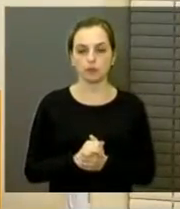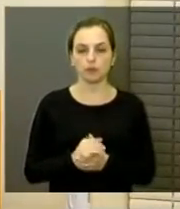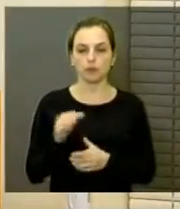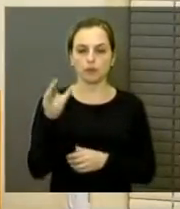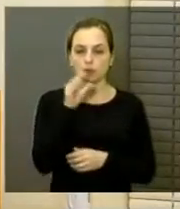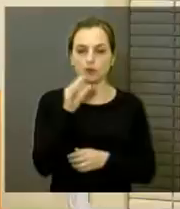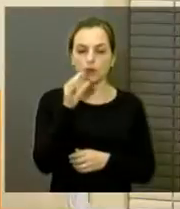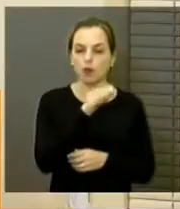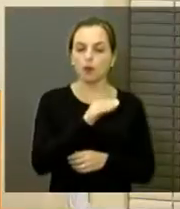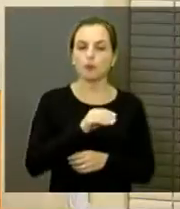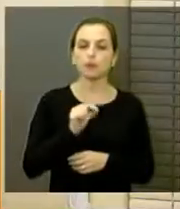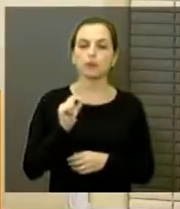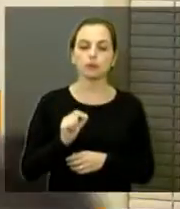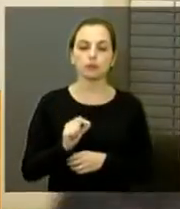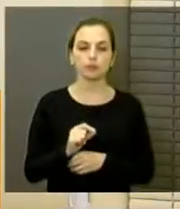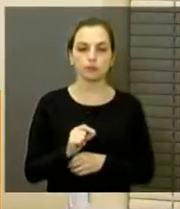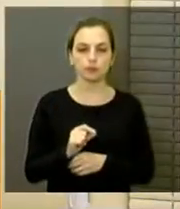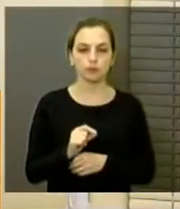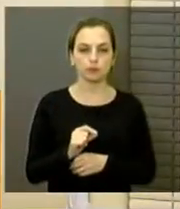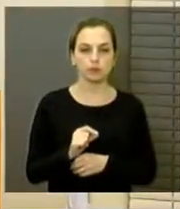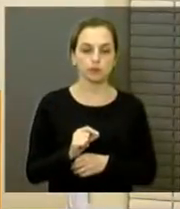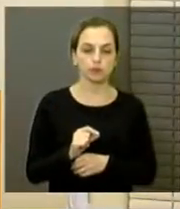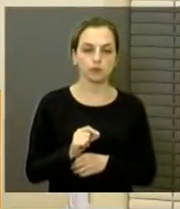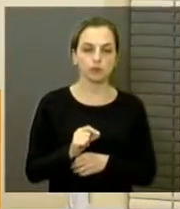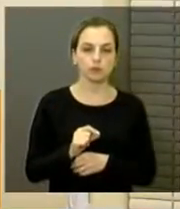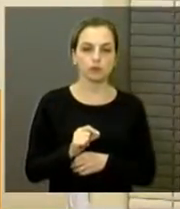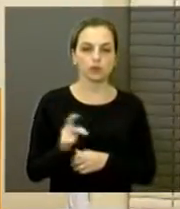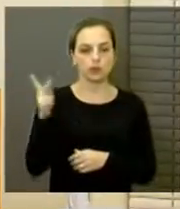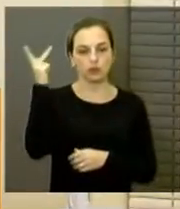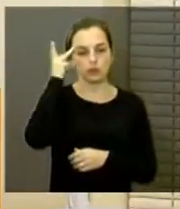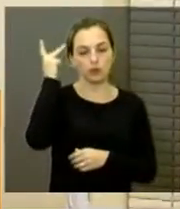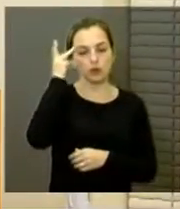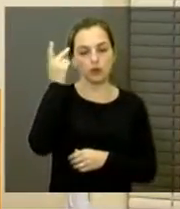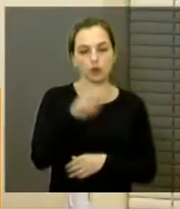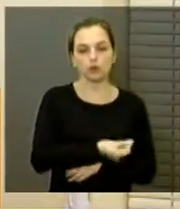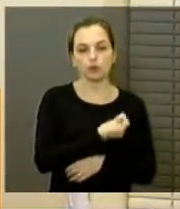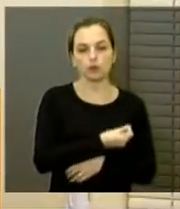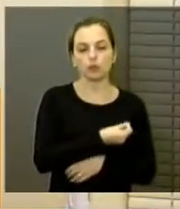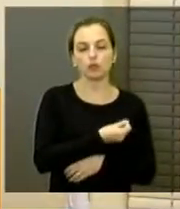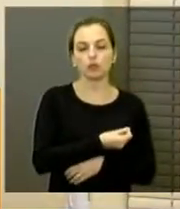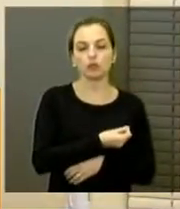rapidamente aqui também, dizer que nós estivemos em São Paulo ontem,